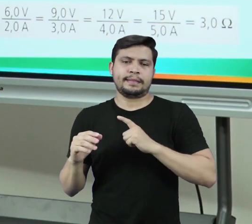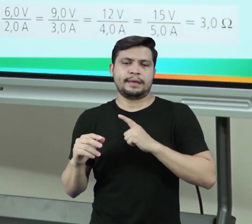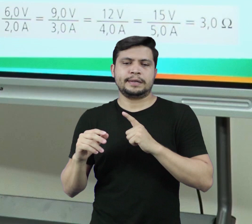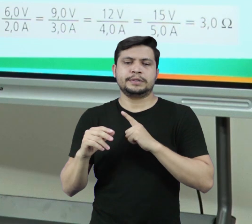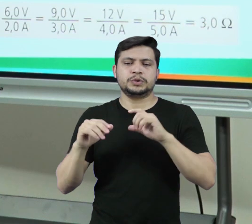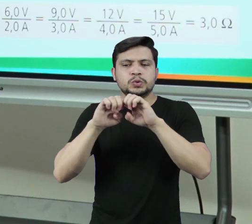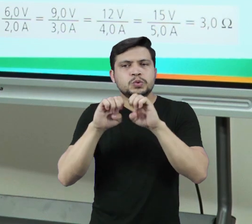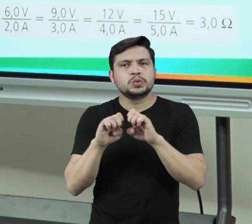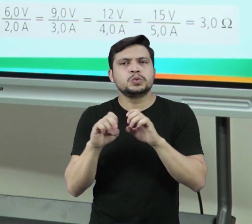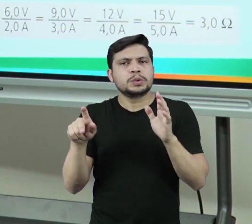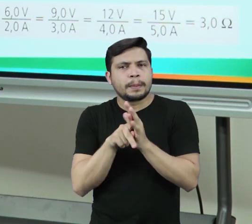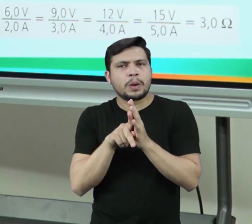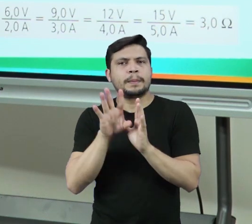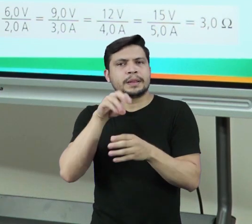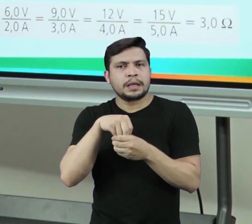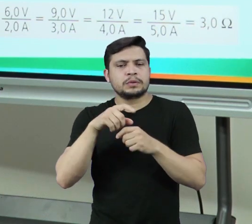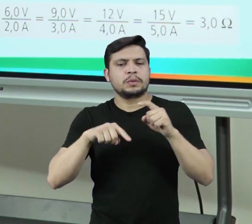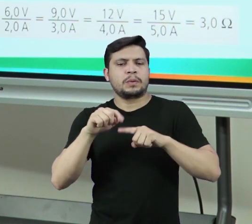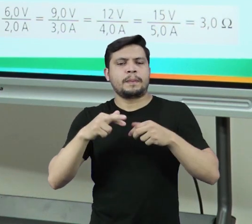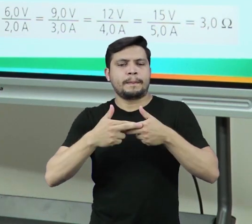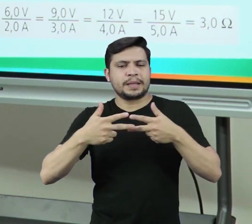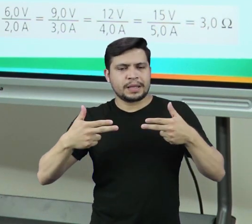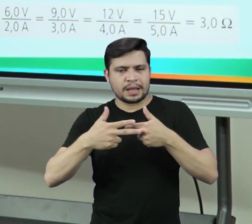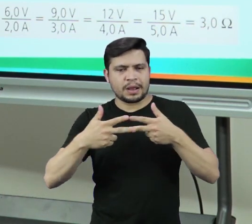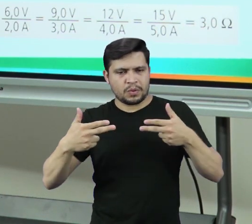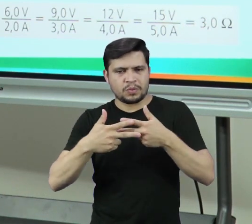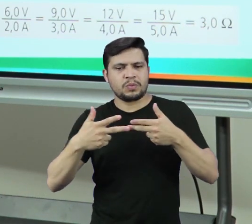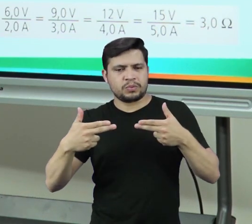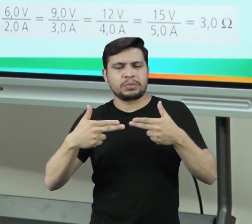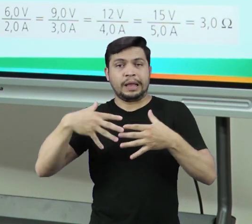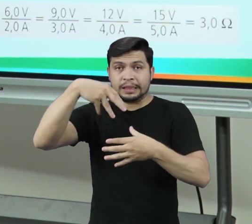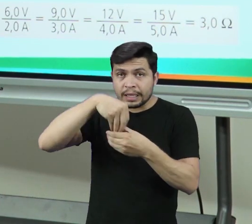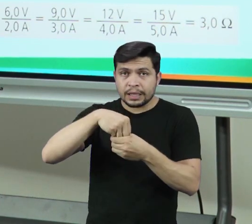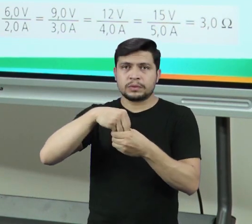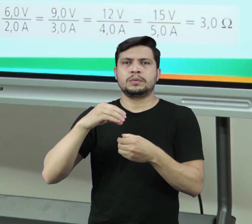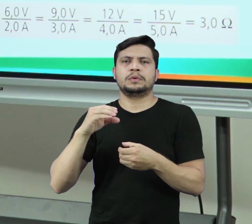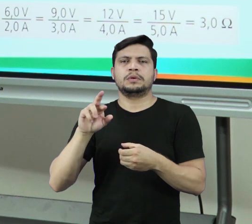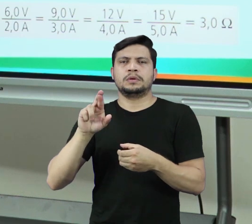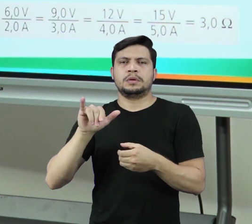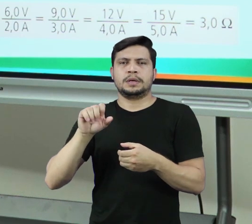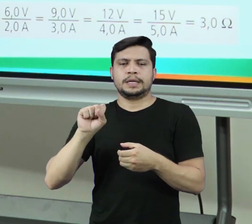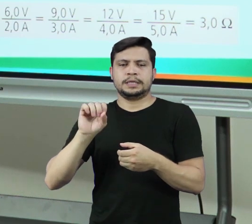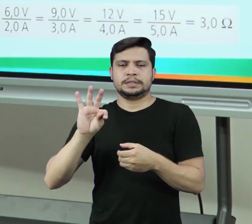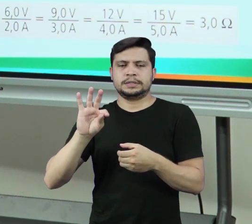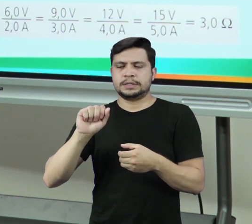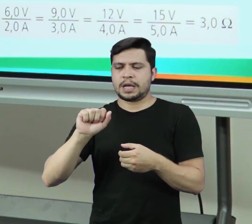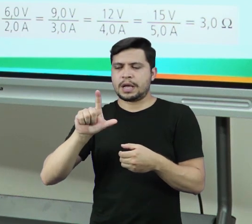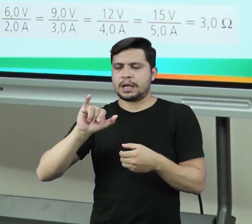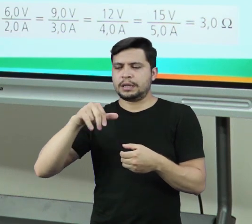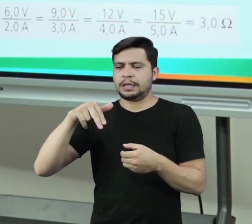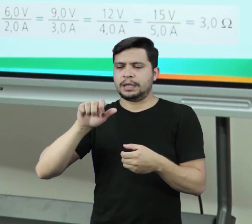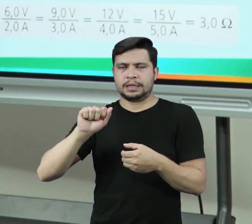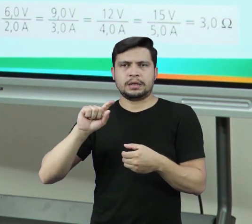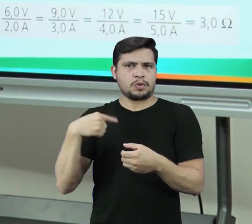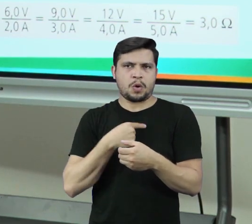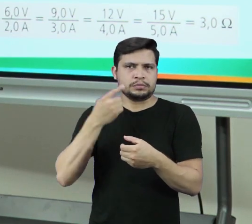estrutura cristalina desse material, no caso a estrutura cristalina seria o quê? A estrutura interna, aquela parte que a gente não consegue observar